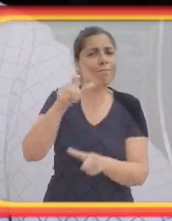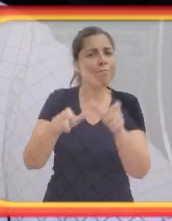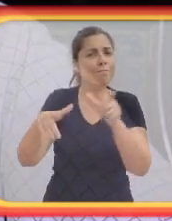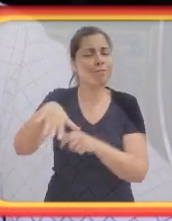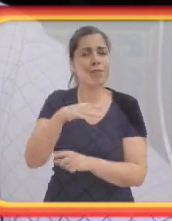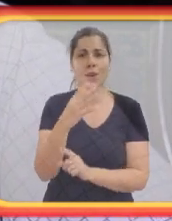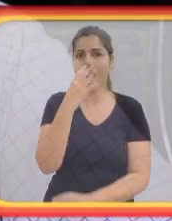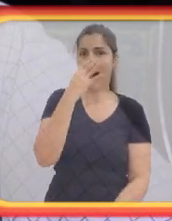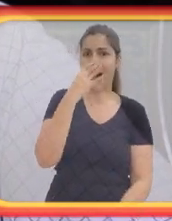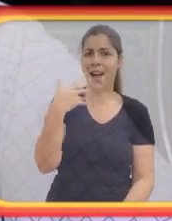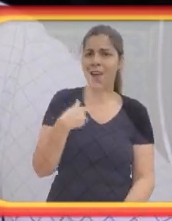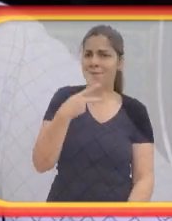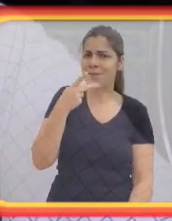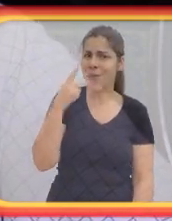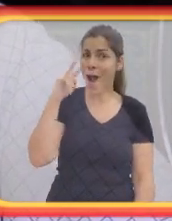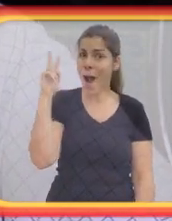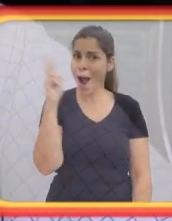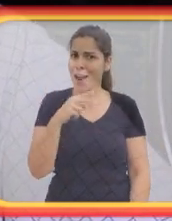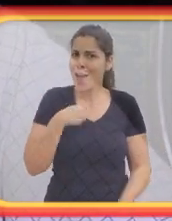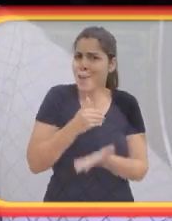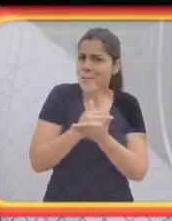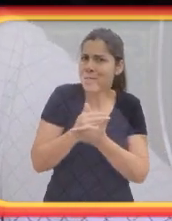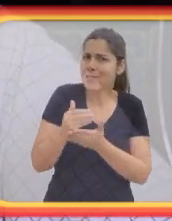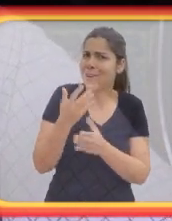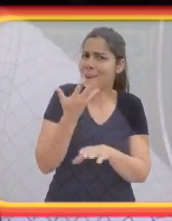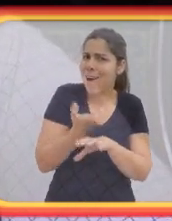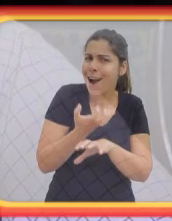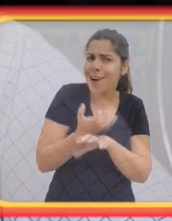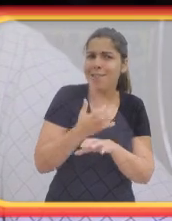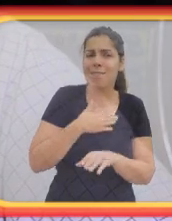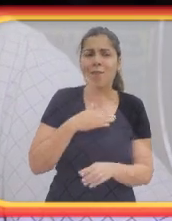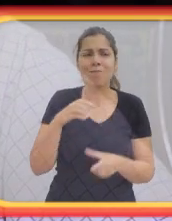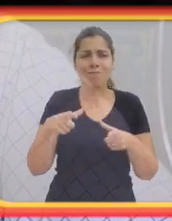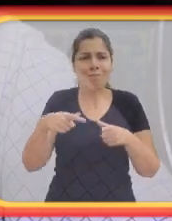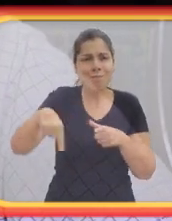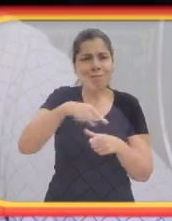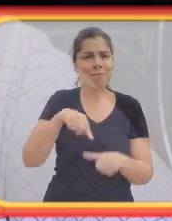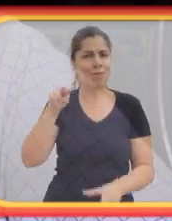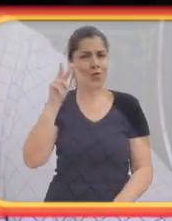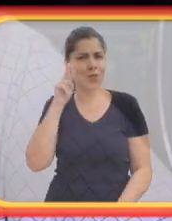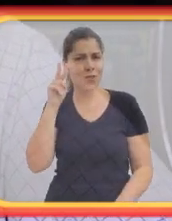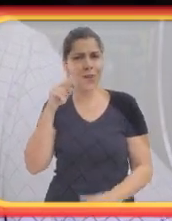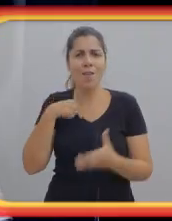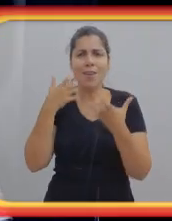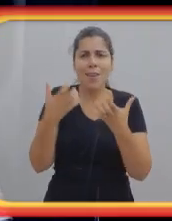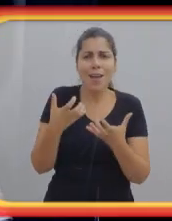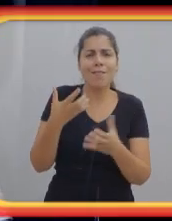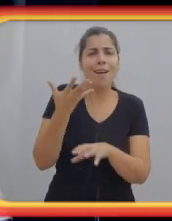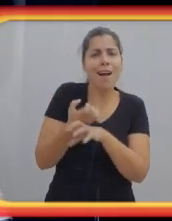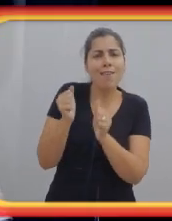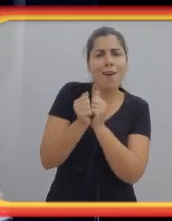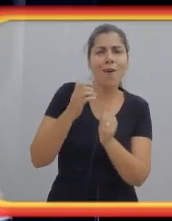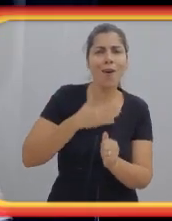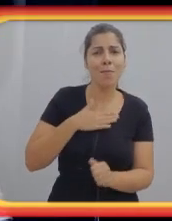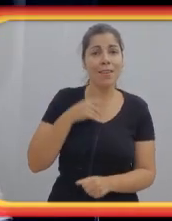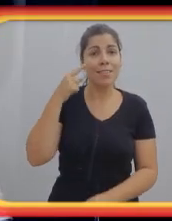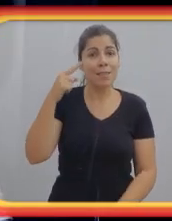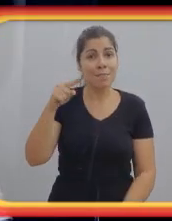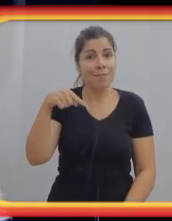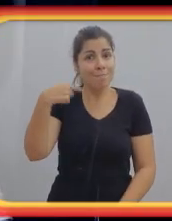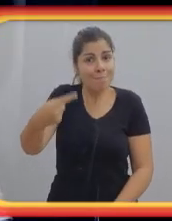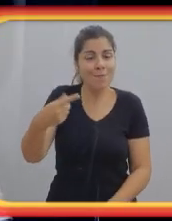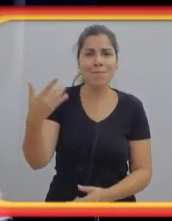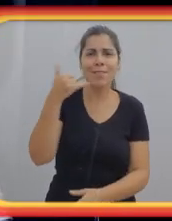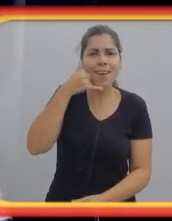ficou encantado. E disse, olha, eu vou começar a gravar o meu disco segunda-feira e quero que você grave comigo. Na semana seguinte me